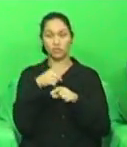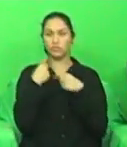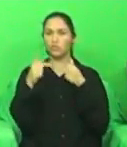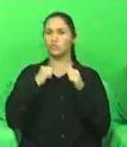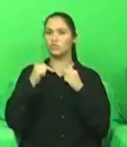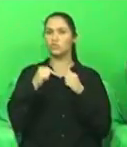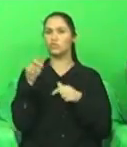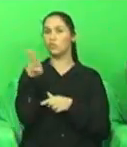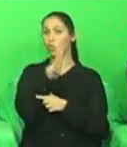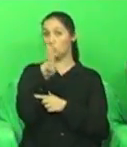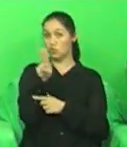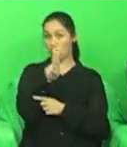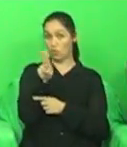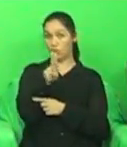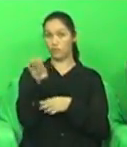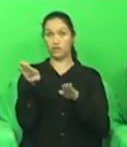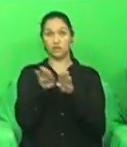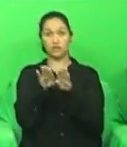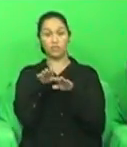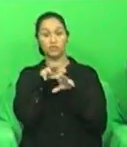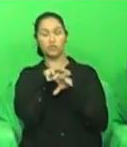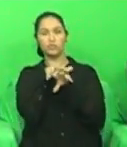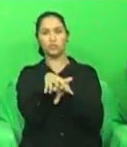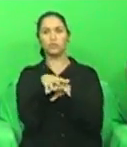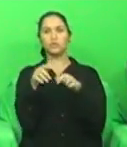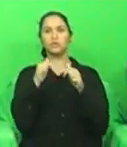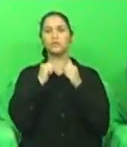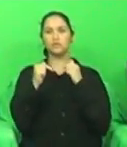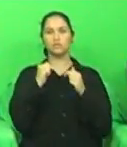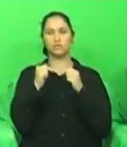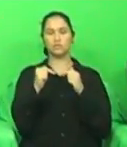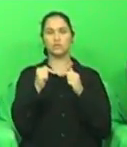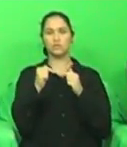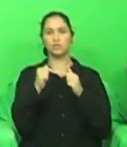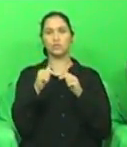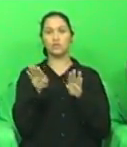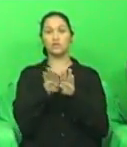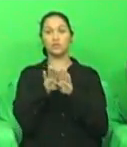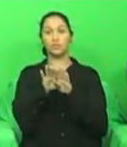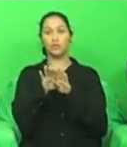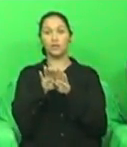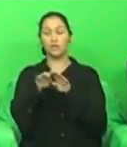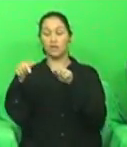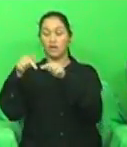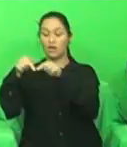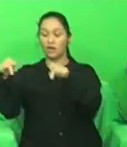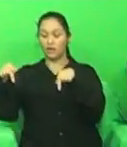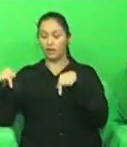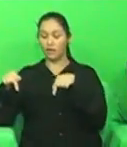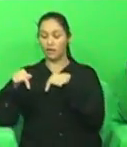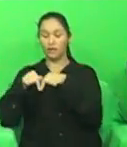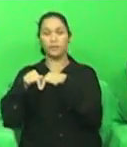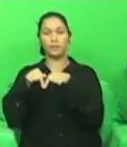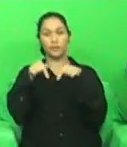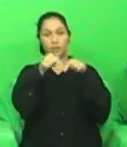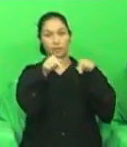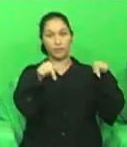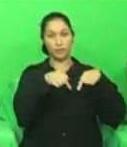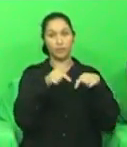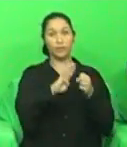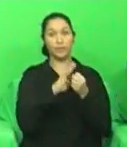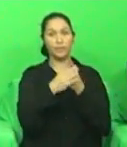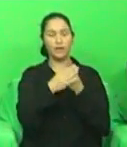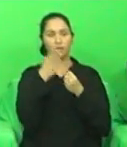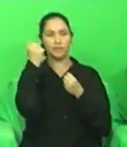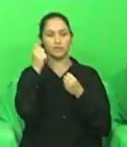questão do nome e também já incluir na mesma audiência para fazer de limitações que eu acho que vai ter que ser feito outra audiência pública agora para resolver